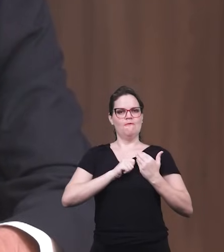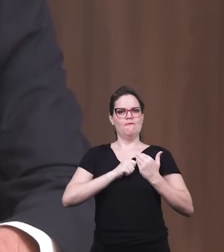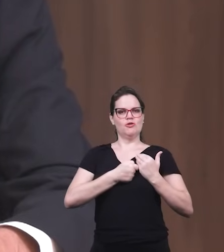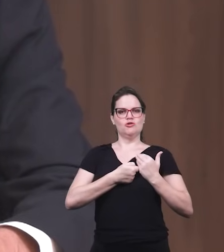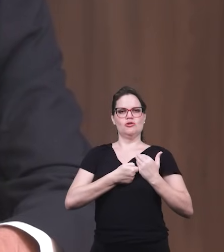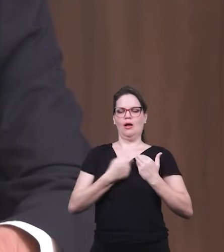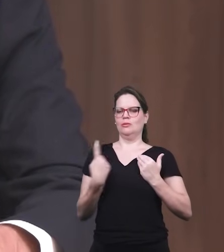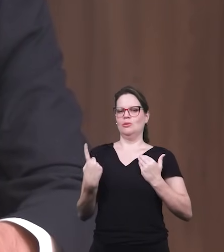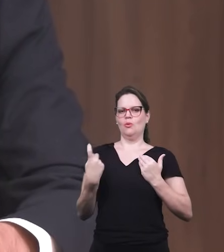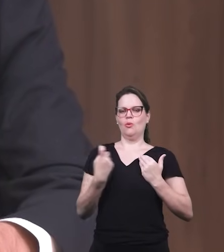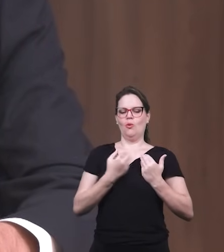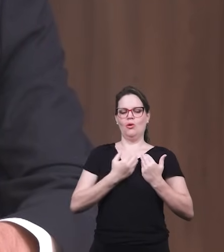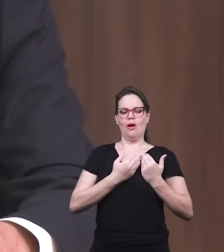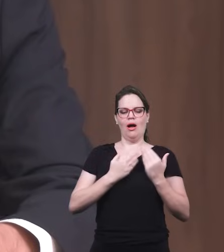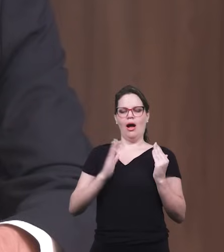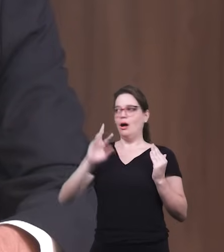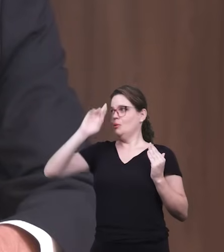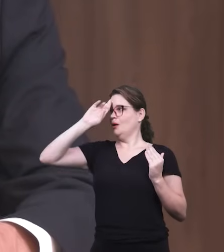homem de Deus.